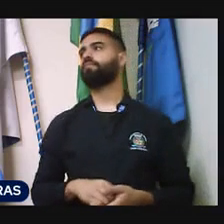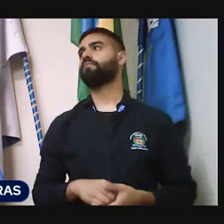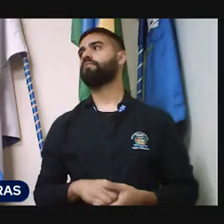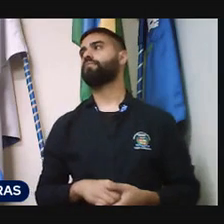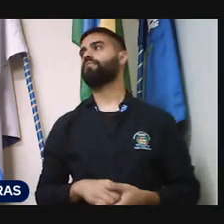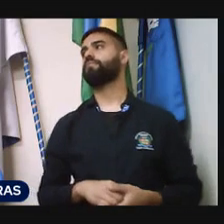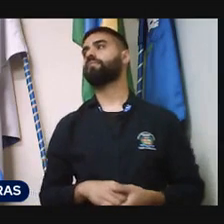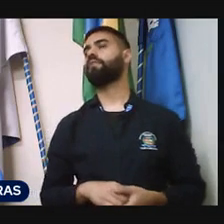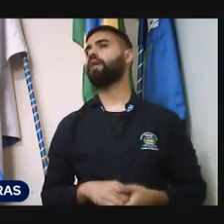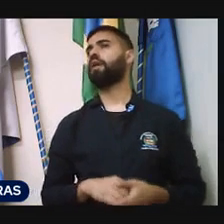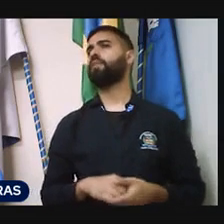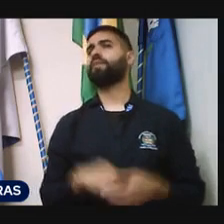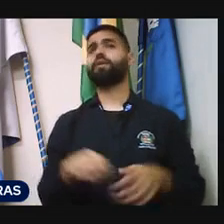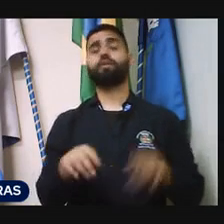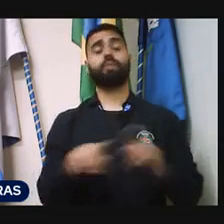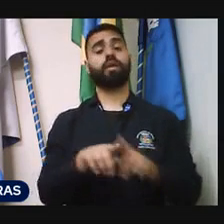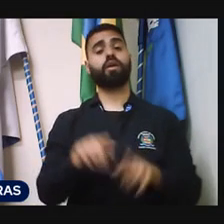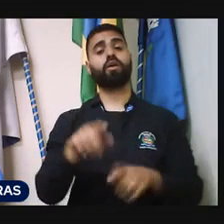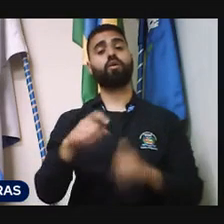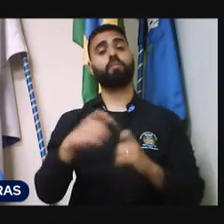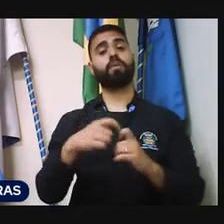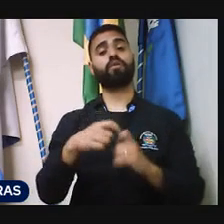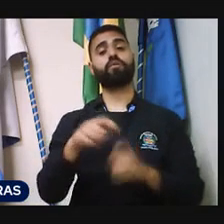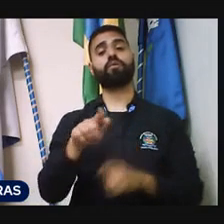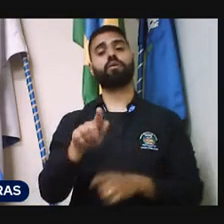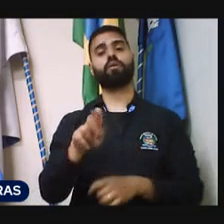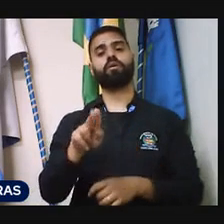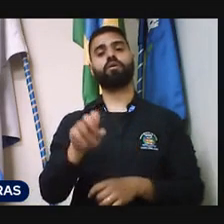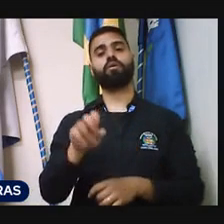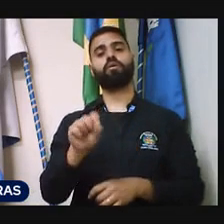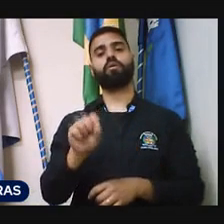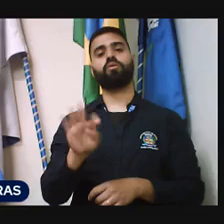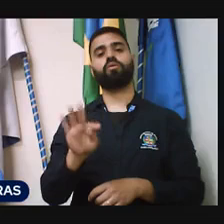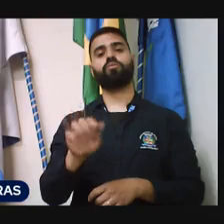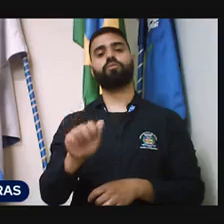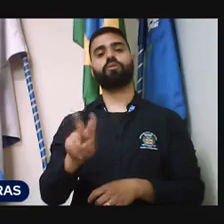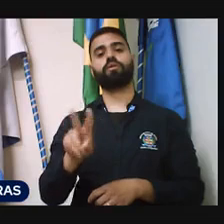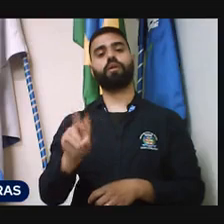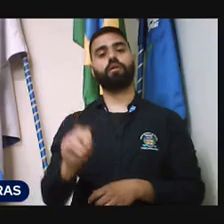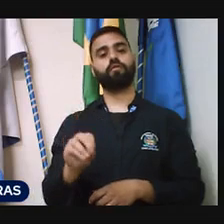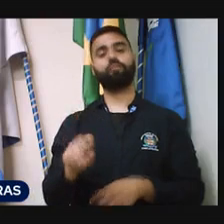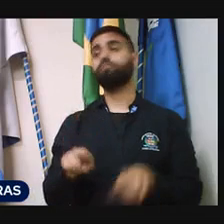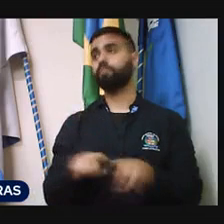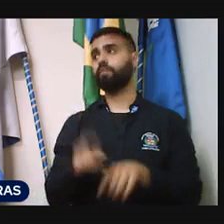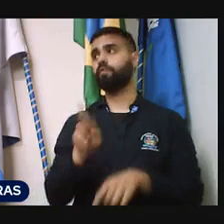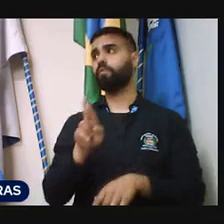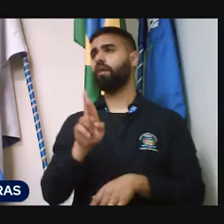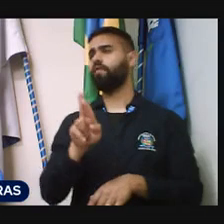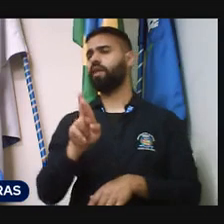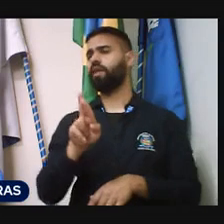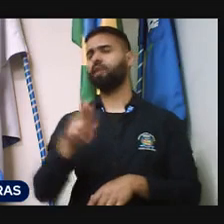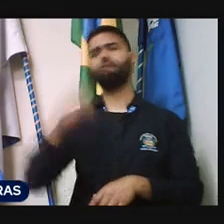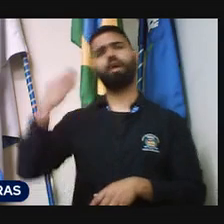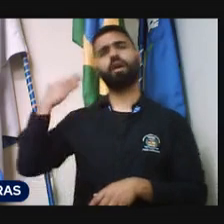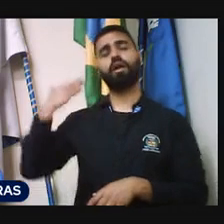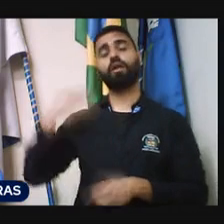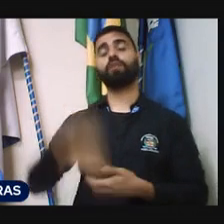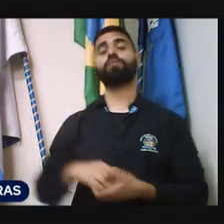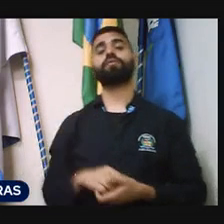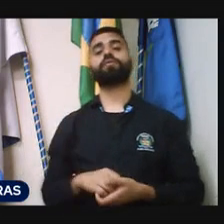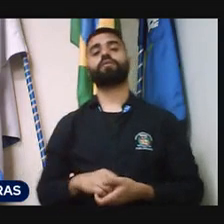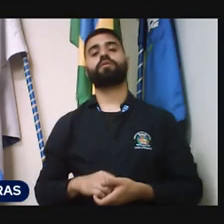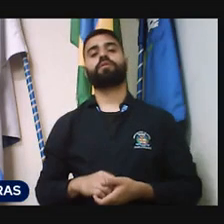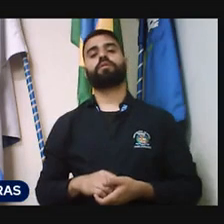foi uma referência sempre para o povo de conservatório todo José Luís Pinto e lá atrás o toda Luís